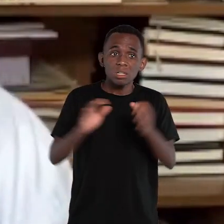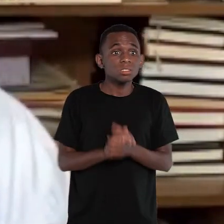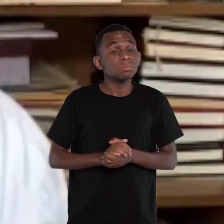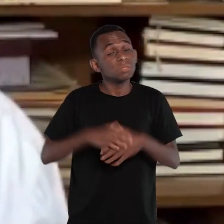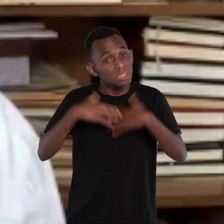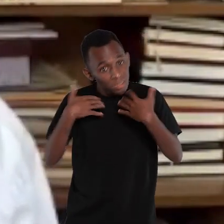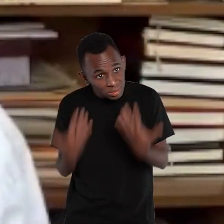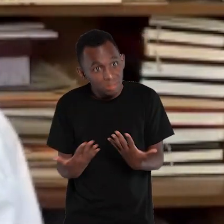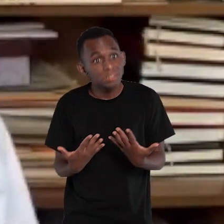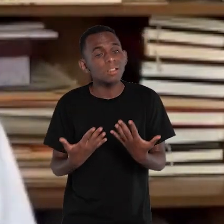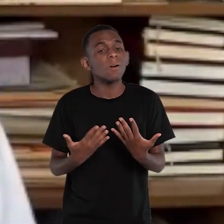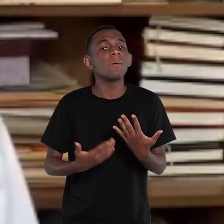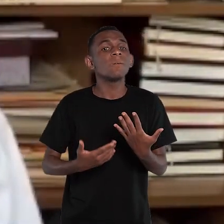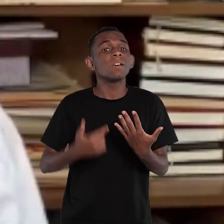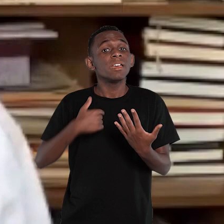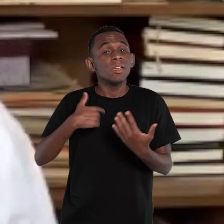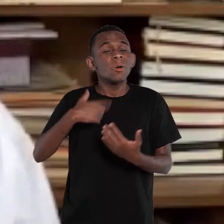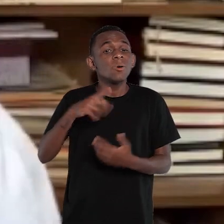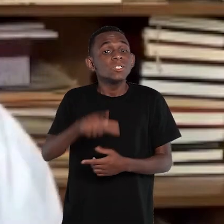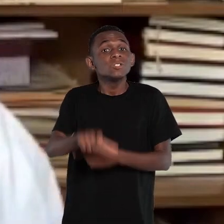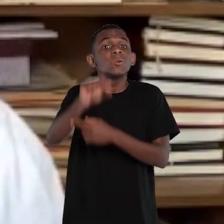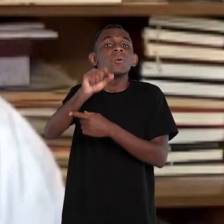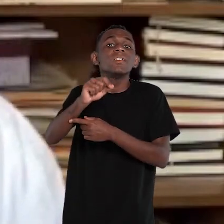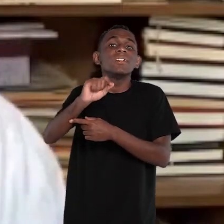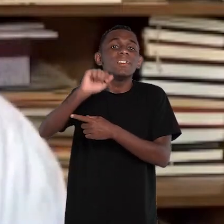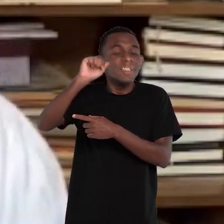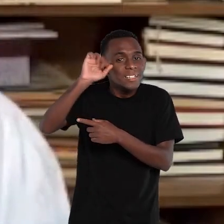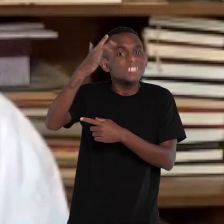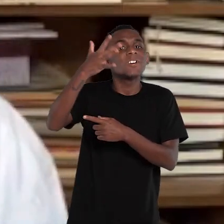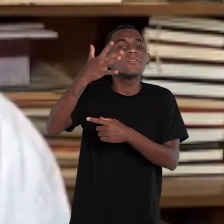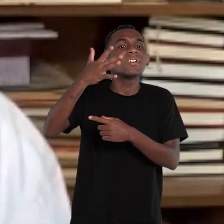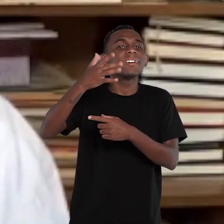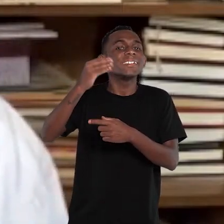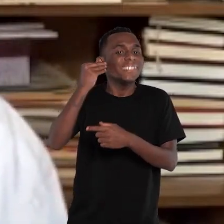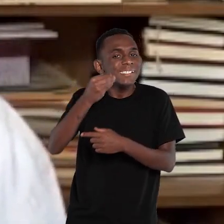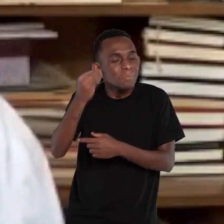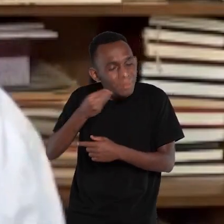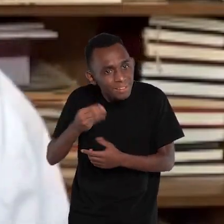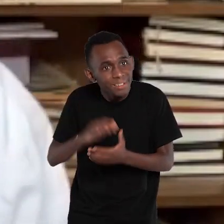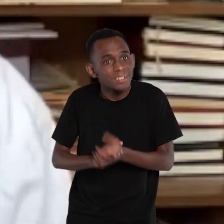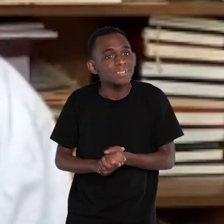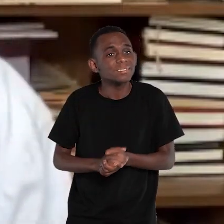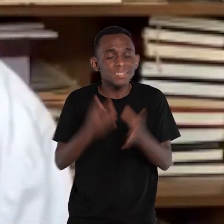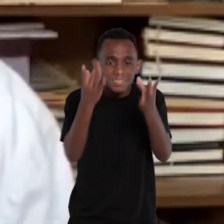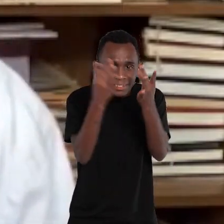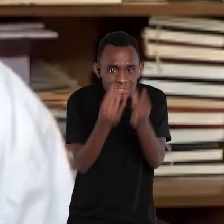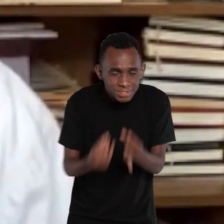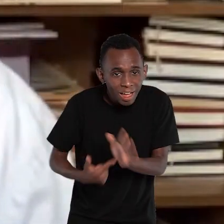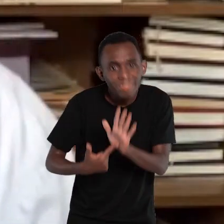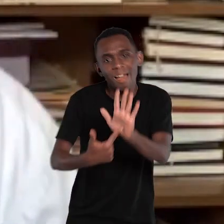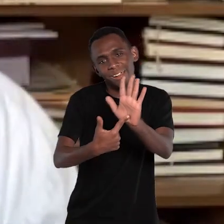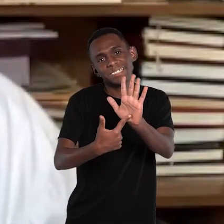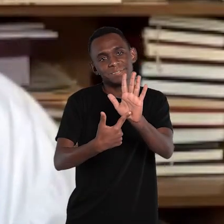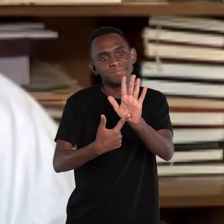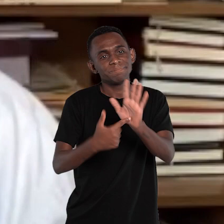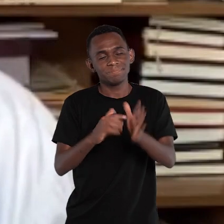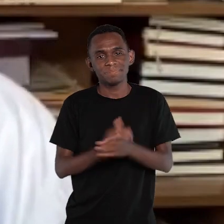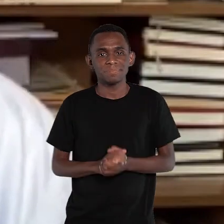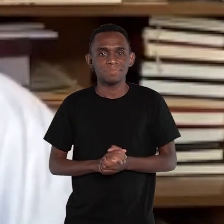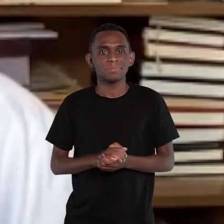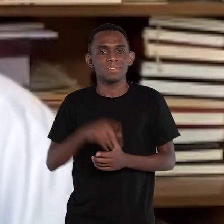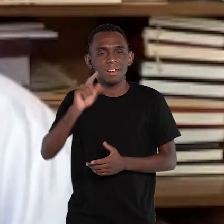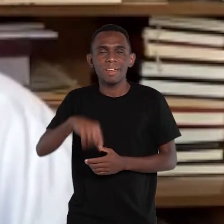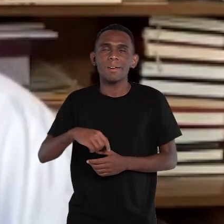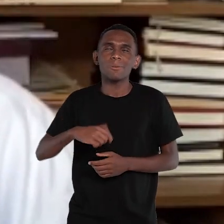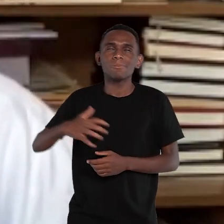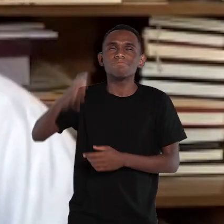isso que está aí contado. Eu resolvi contar o que tinha por trás dessa história do guerreiro e tal. E é uma história de um road movie. É um road